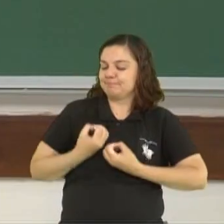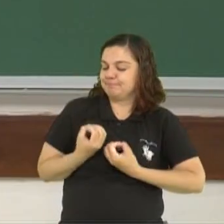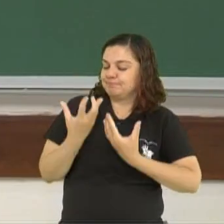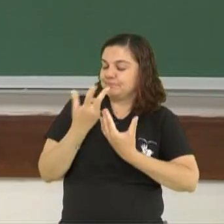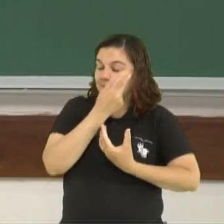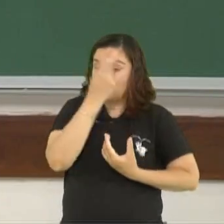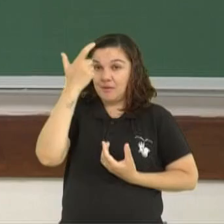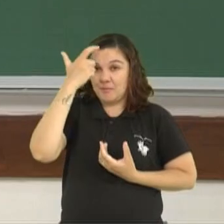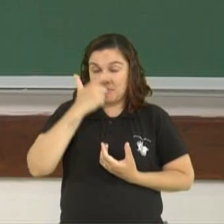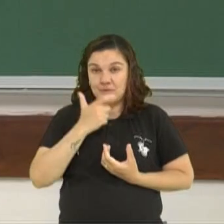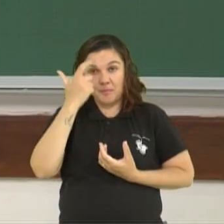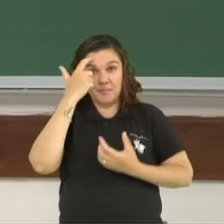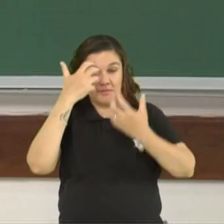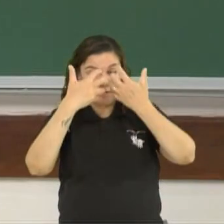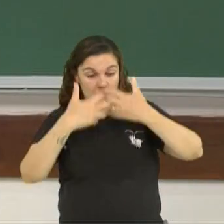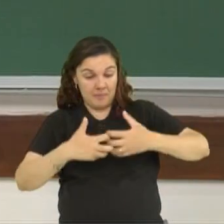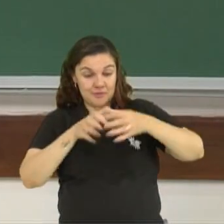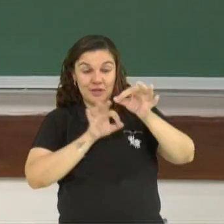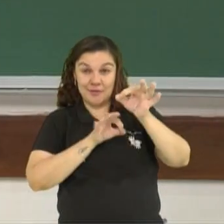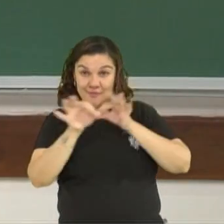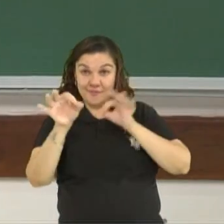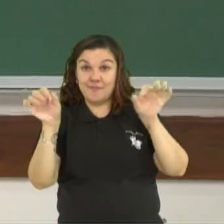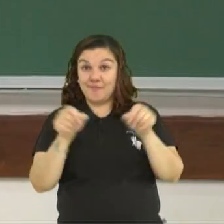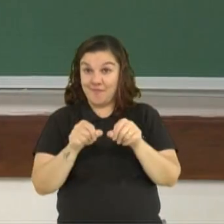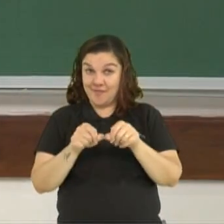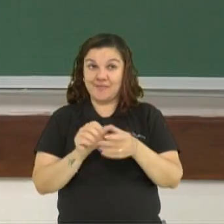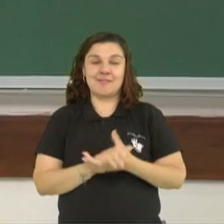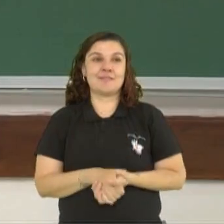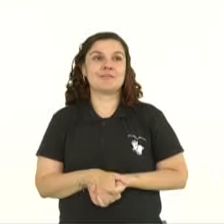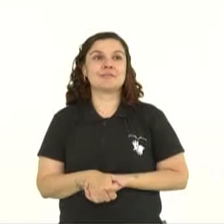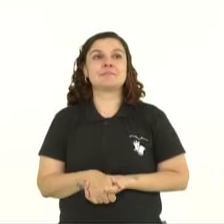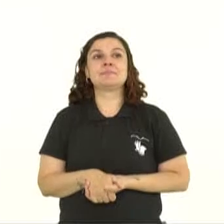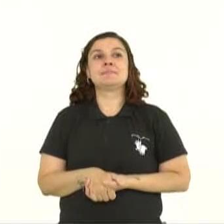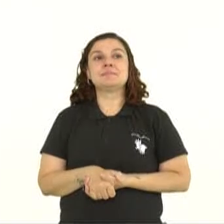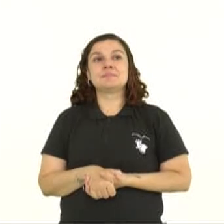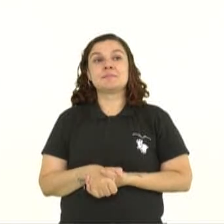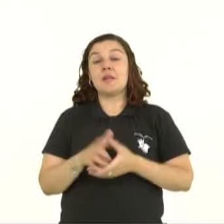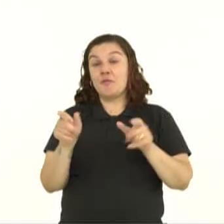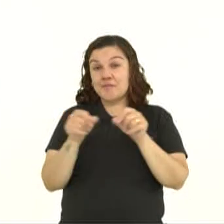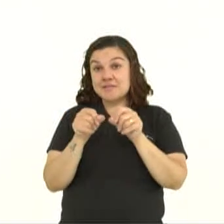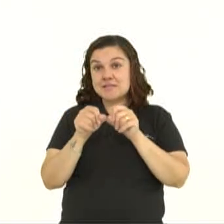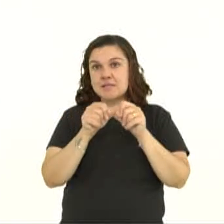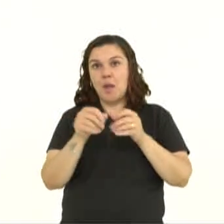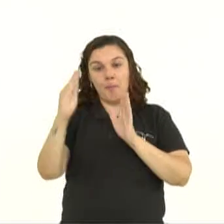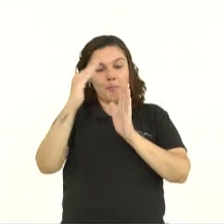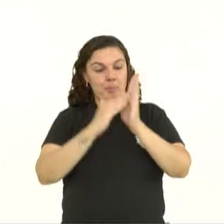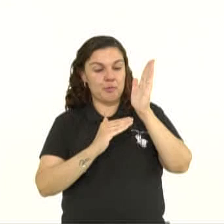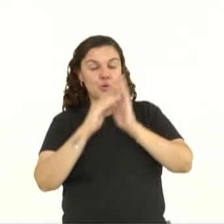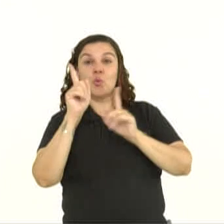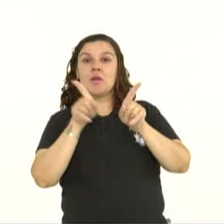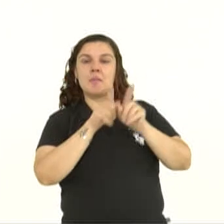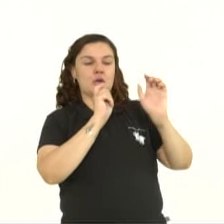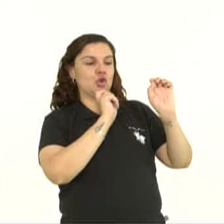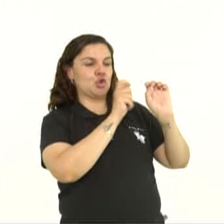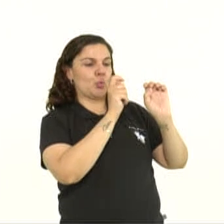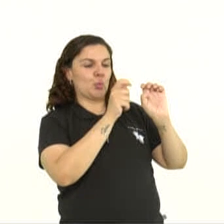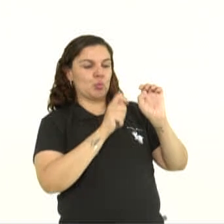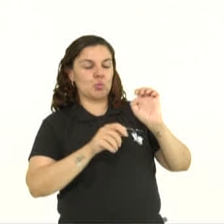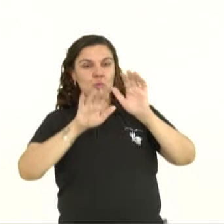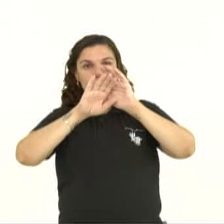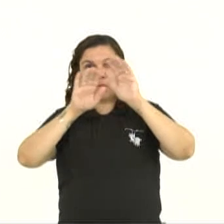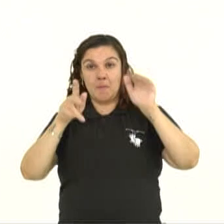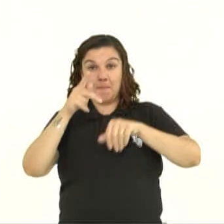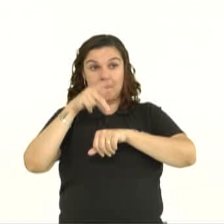homem e foi pensado, planejado e executado. E nós vemos que eram feitas pinturas em entalhes, em superfícies rochosas, uma busca da